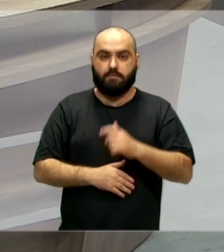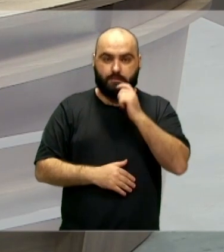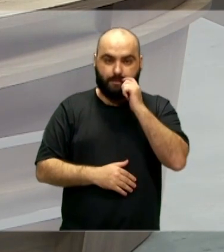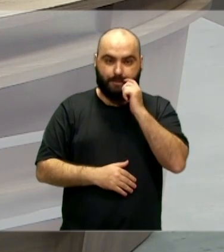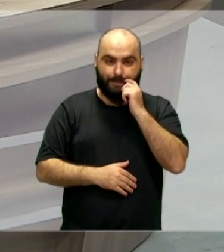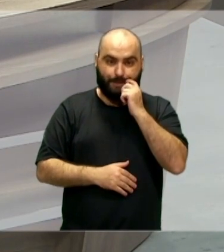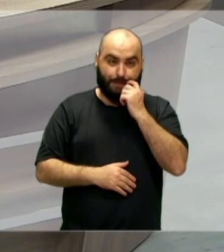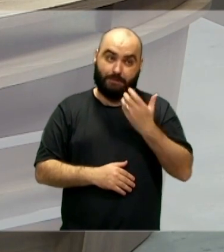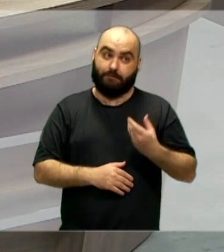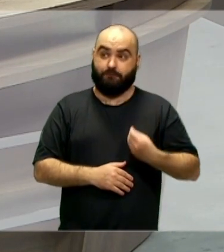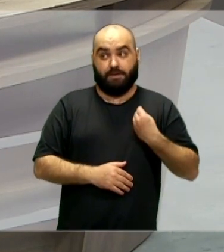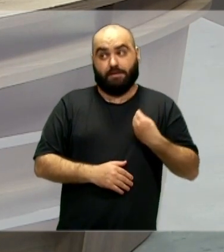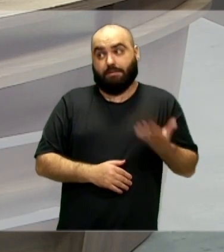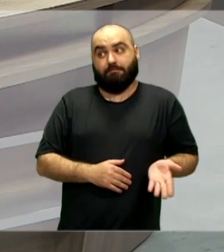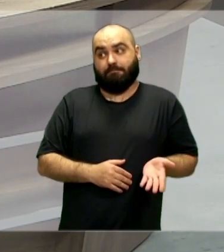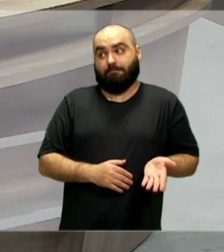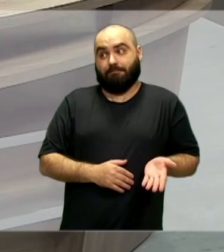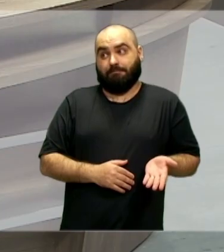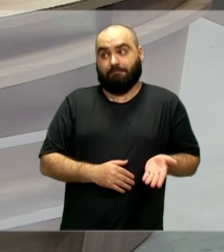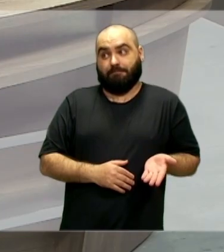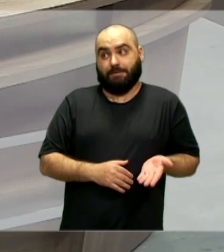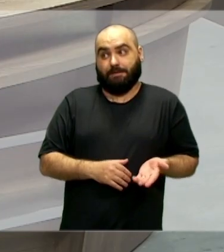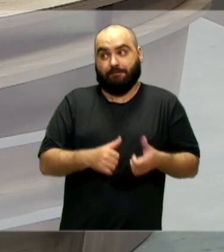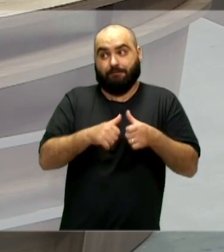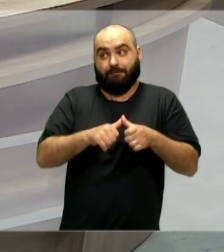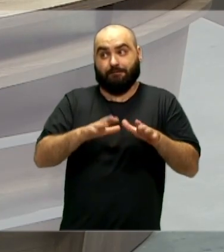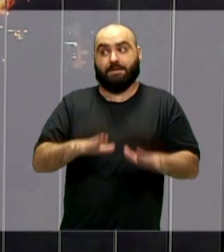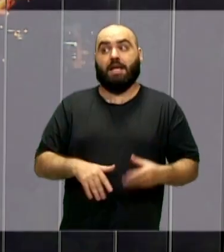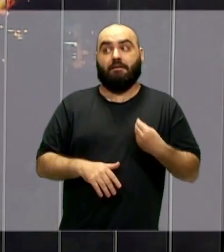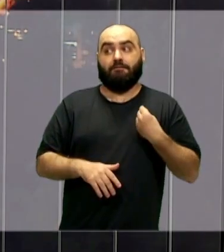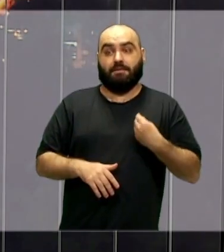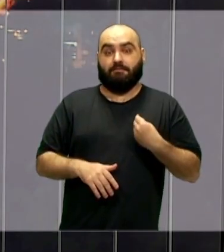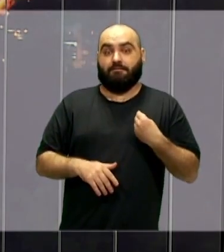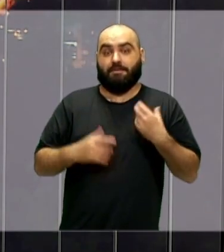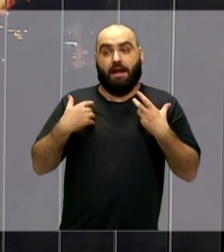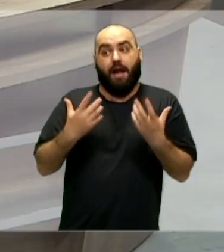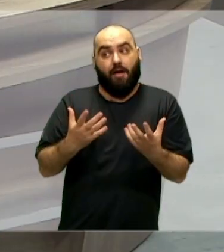né? Não, é isso aí, estaremos.